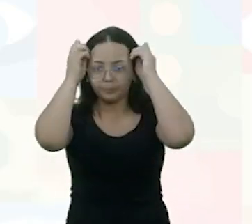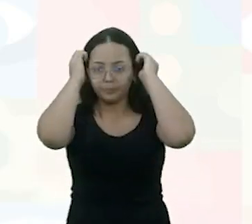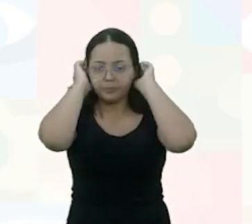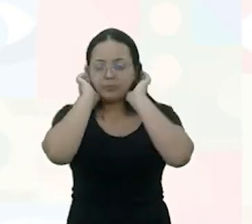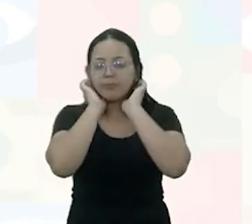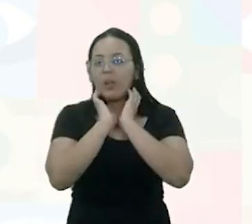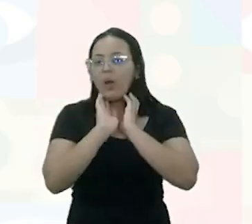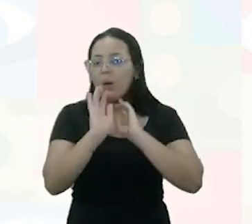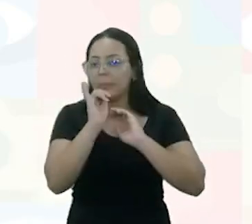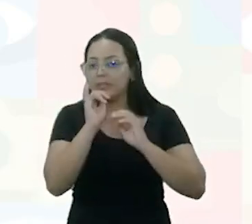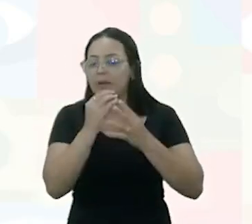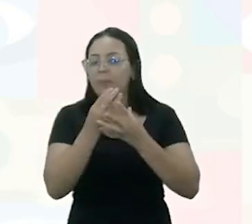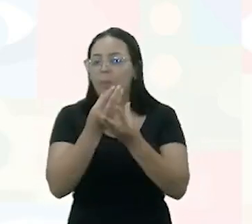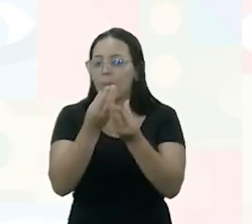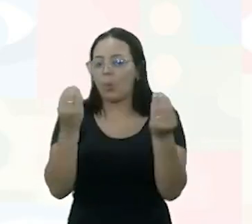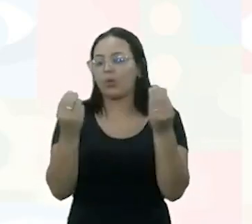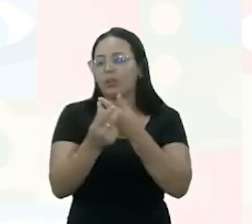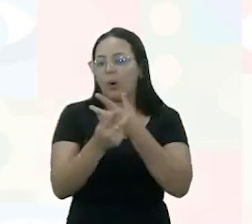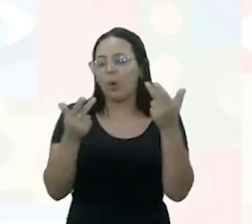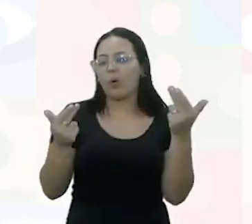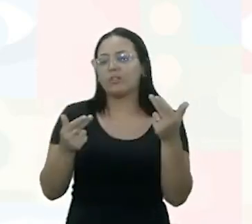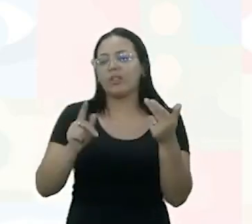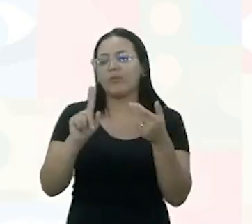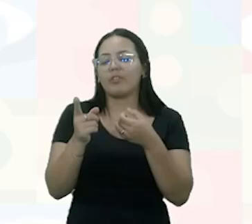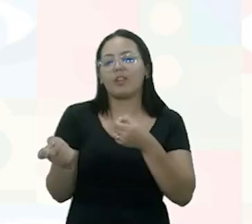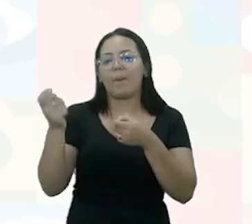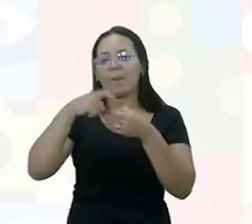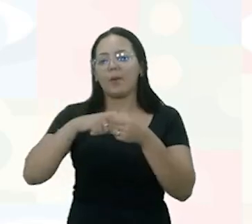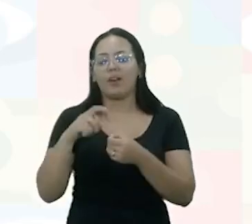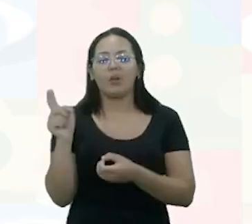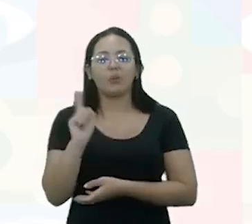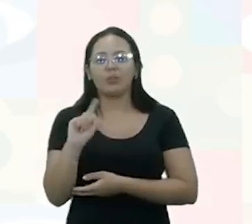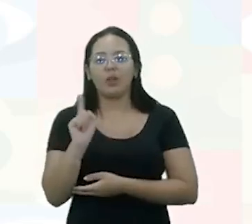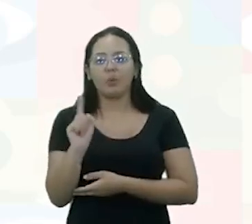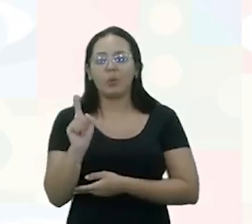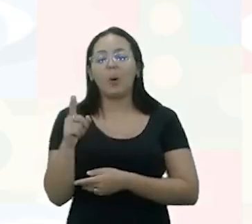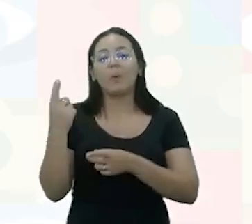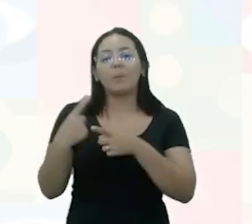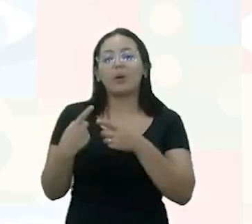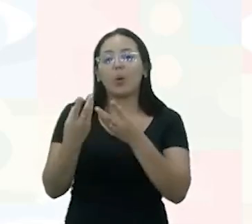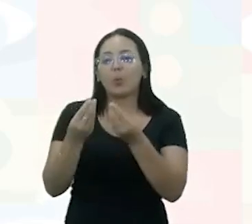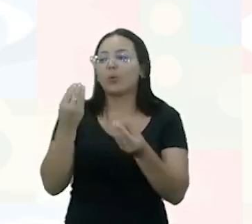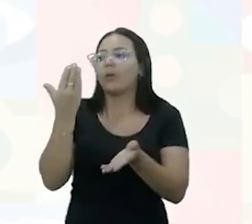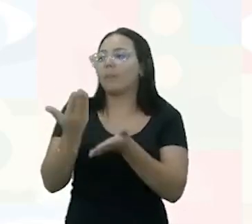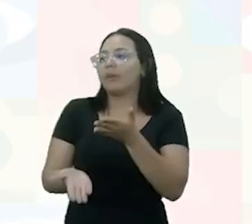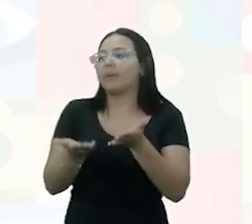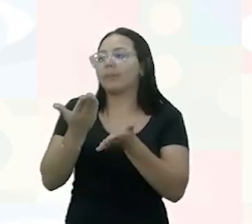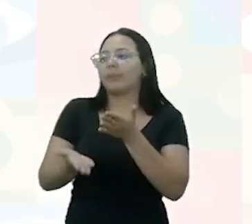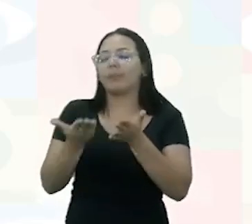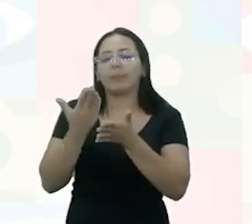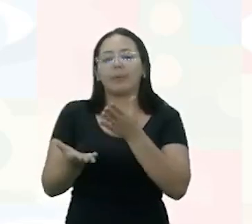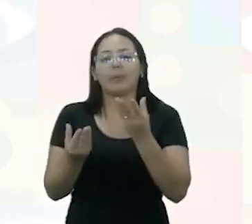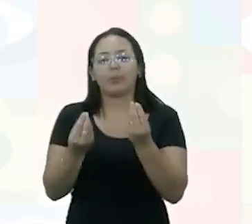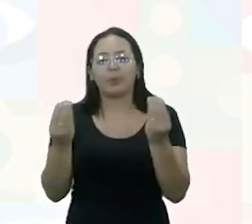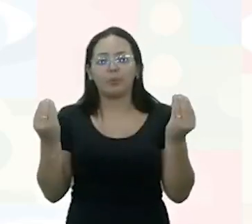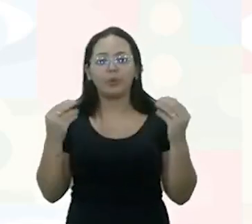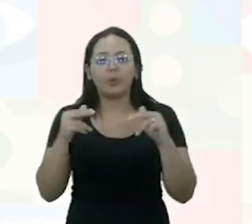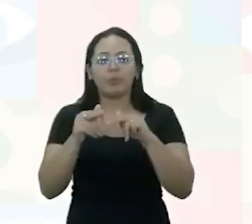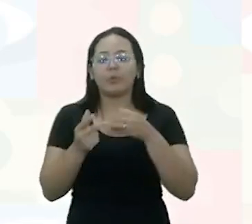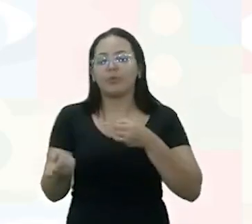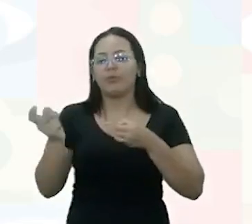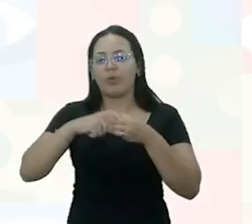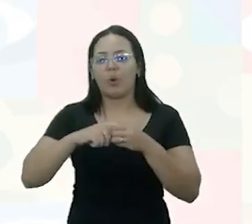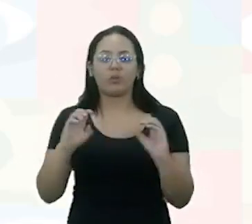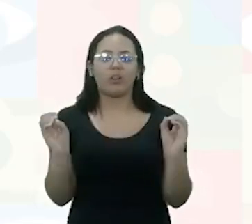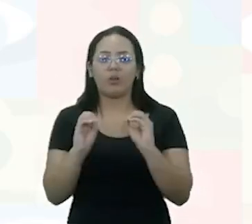Que muito disso ele não vai ser recuperado, porque a perda ela aconteceu, né? Então ela não vem.